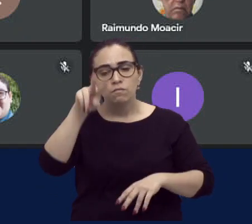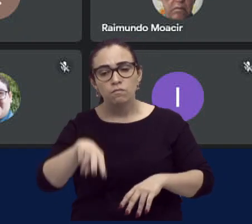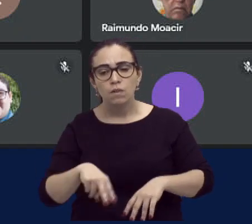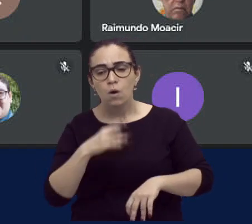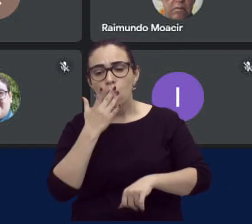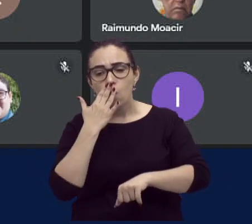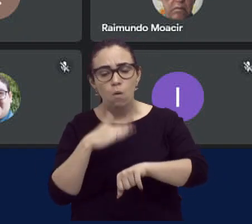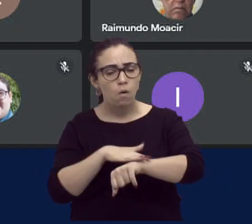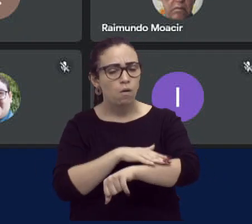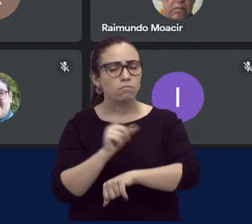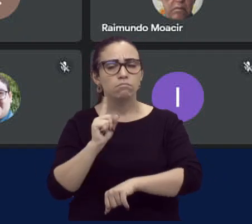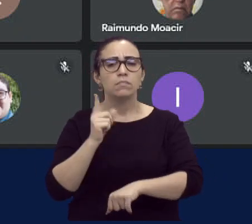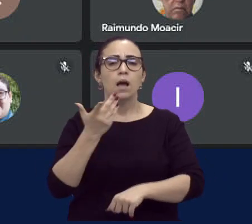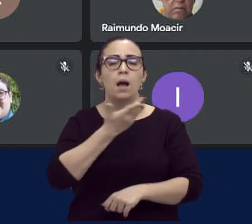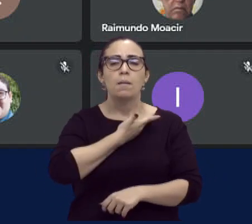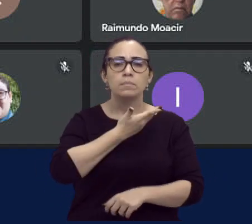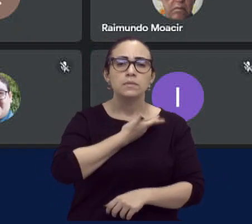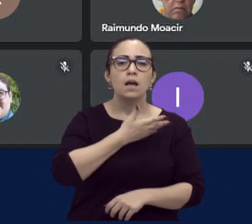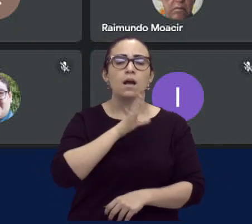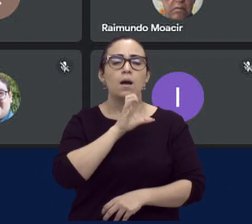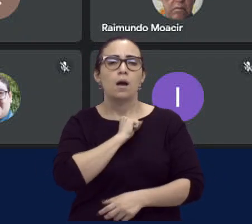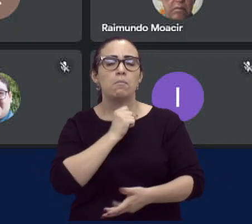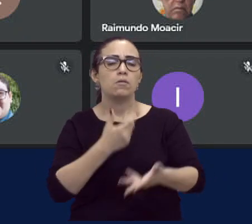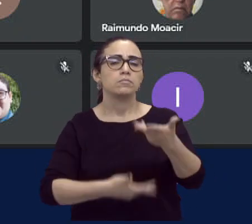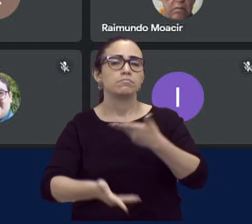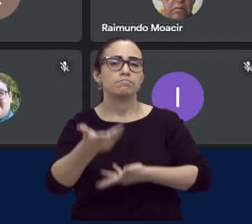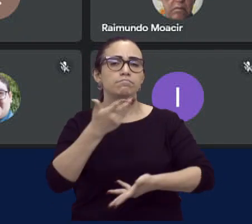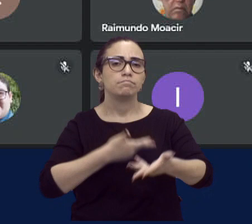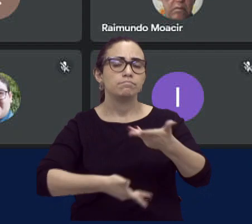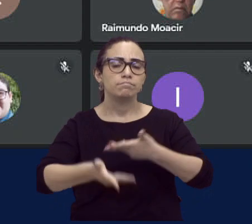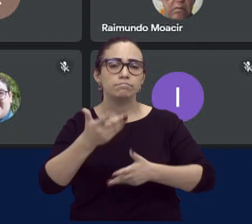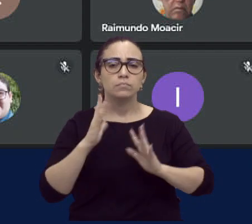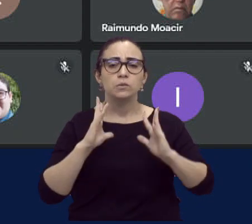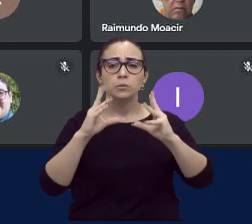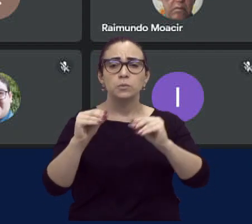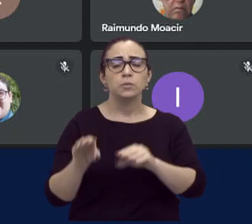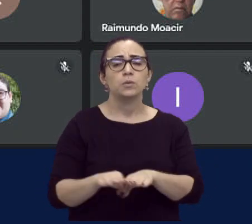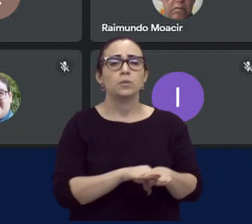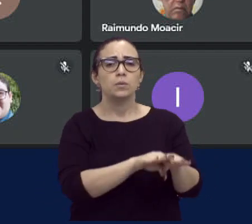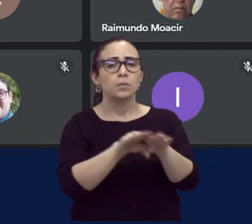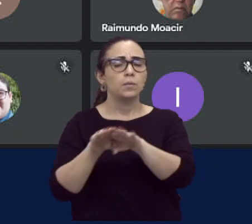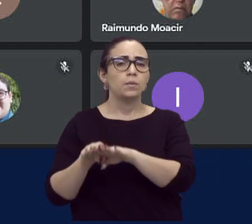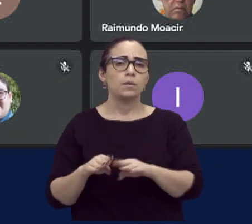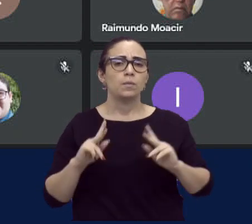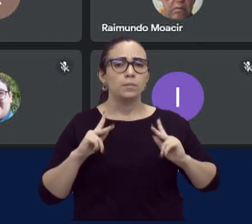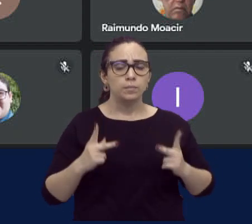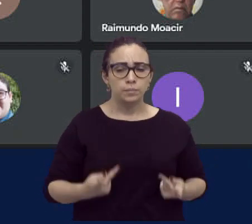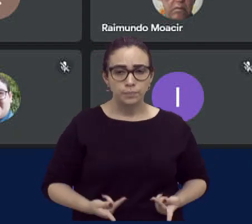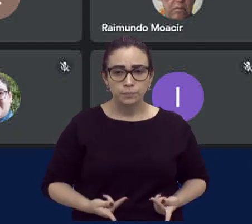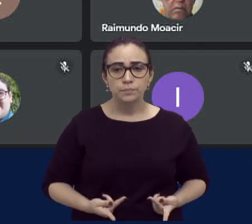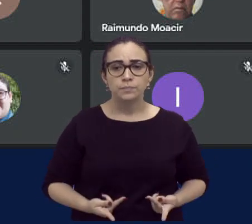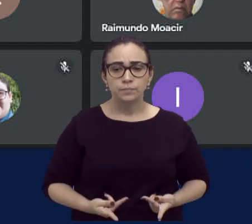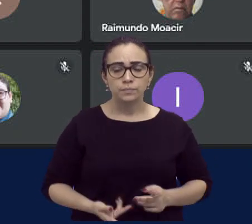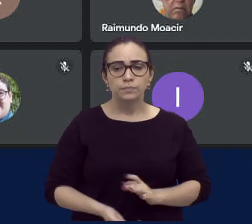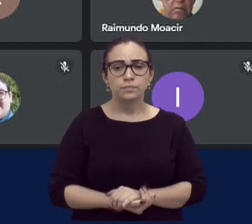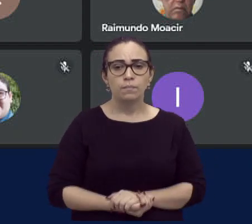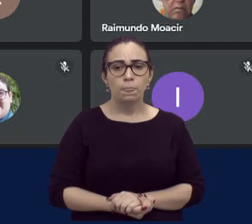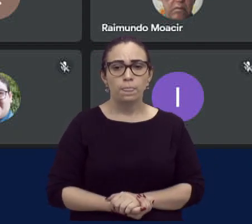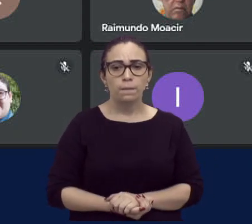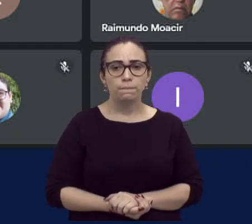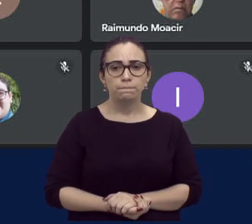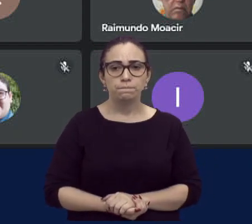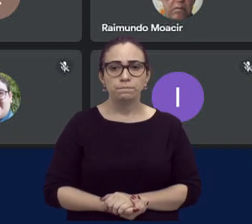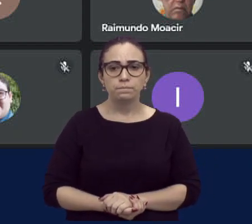de afeto, de amizade, que transcende qualquer outra coisa. Todos são iguais. A gente nasce assim. A gente